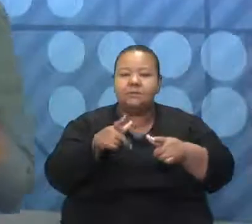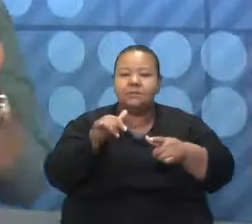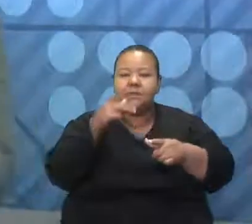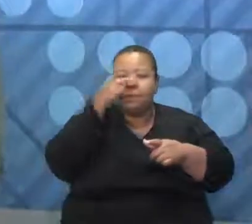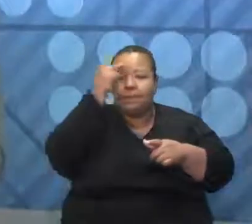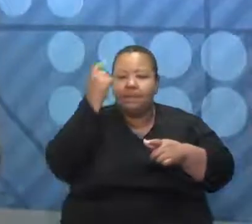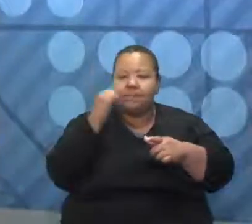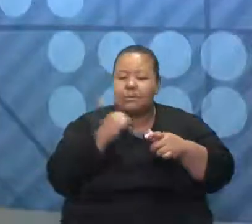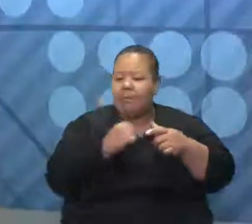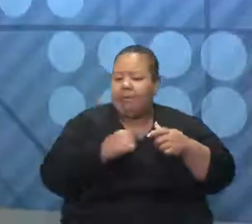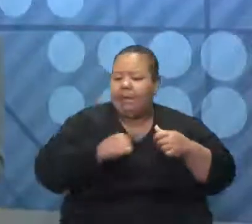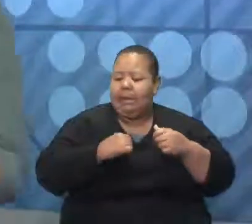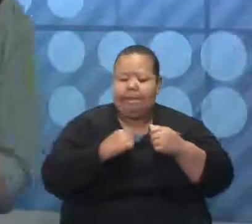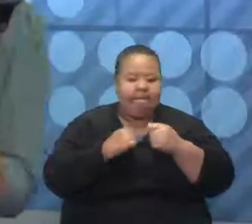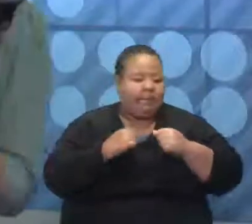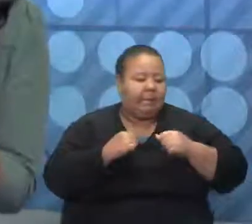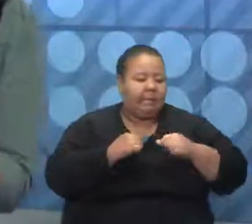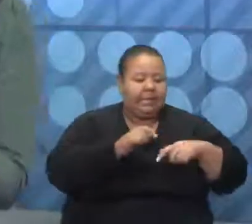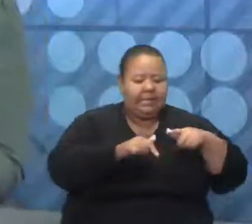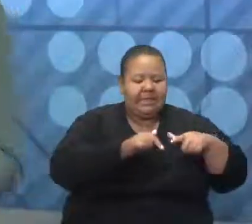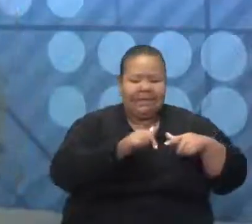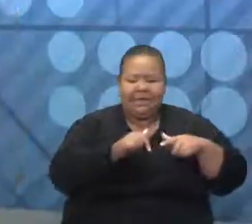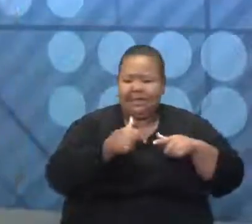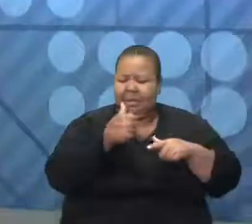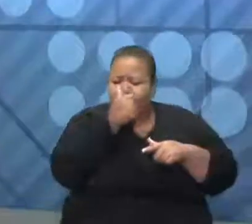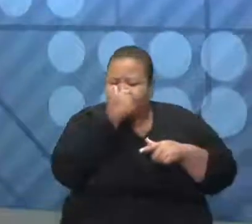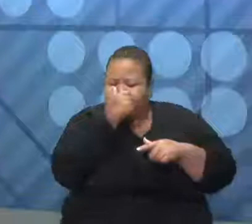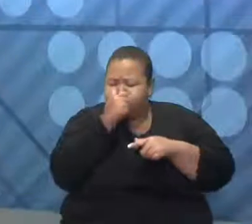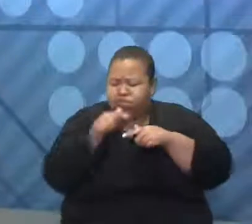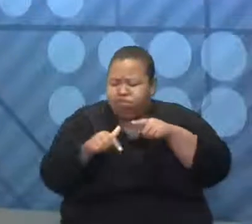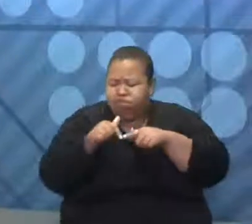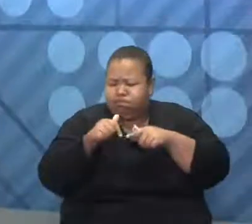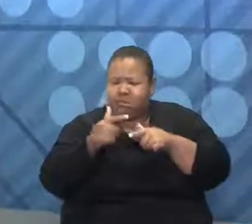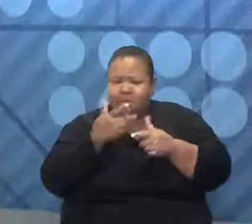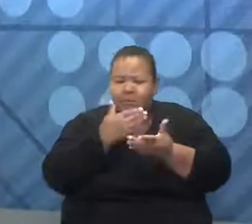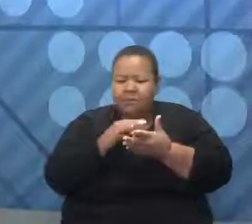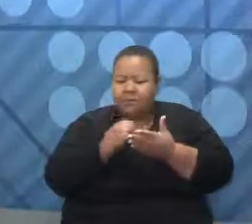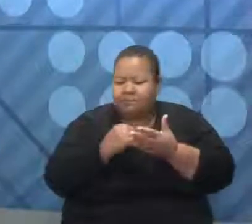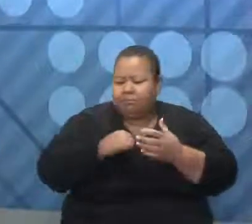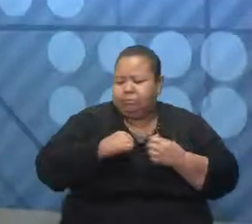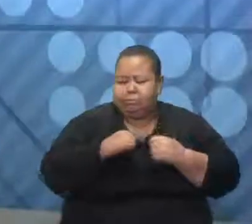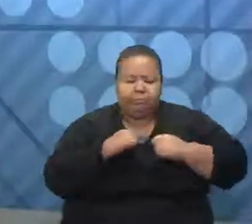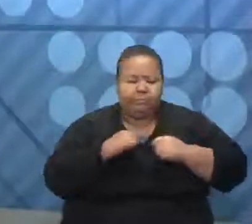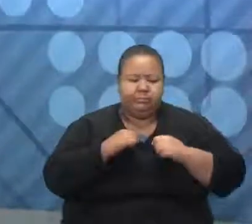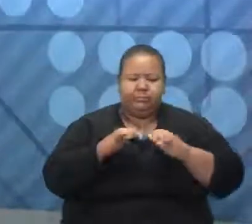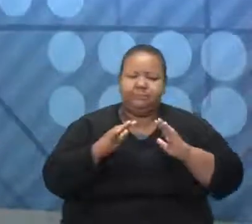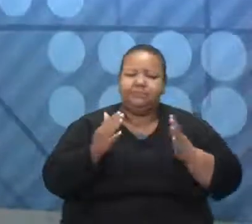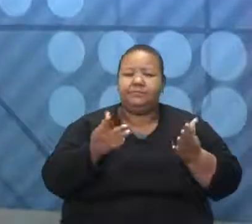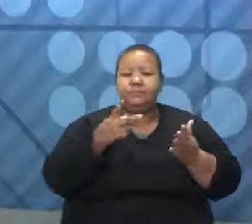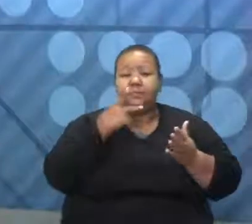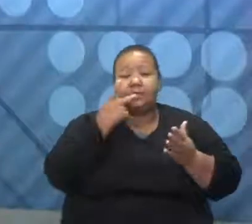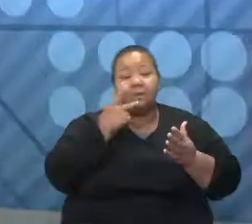esbarrasse literalmente na outra, uma estava trabalhando aqui, outra está trabalhando aqui, uma começa a esbarrar. Aí fala assim, mas a pessoa consegue trabalhar.